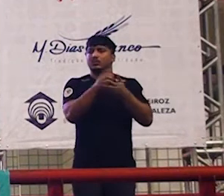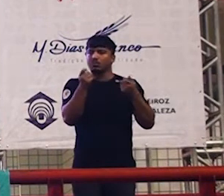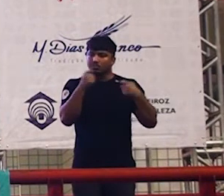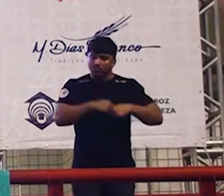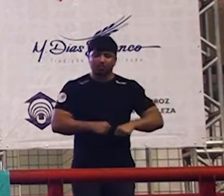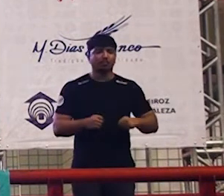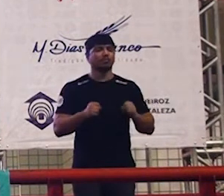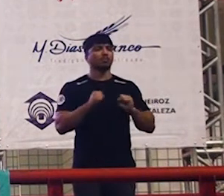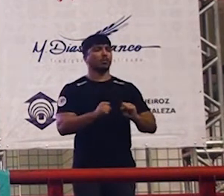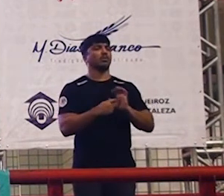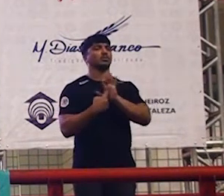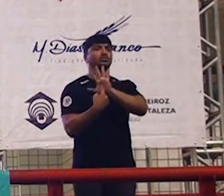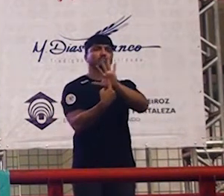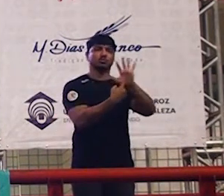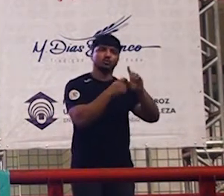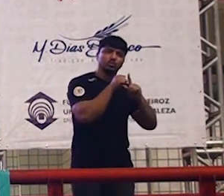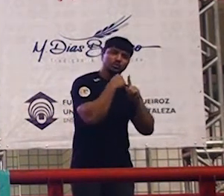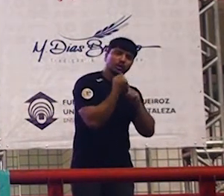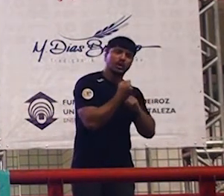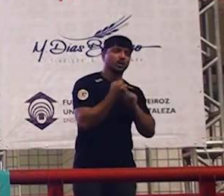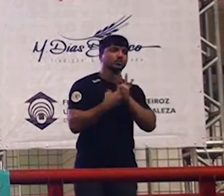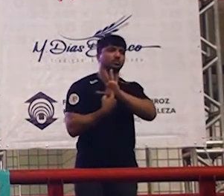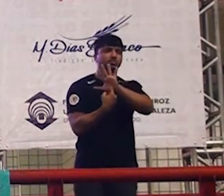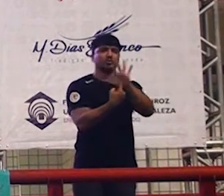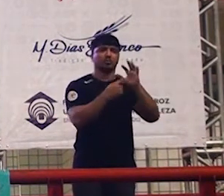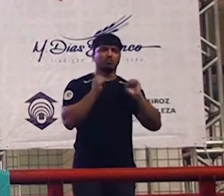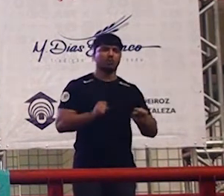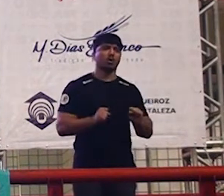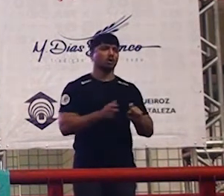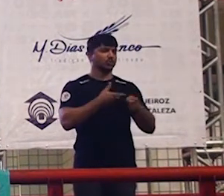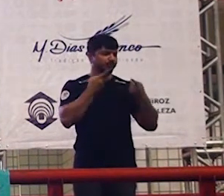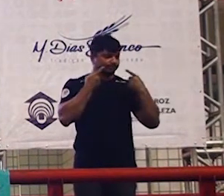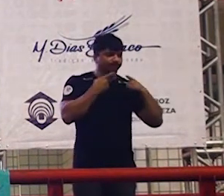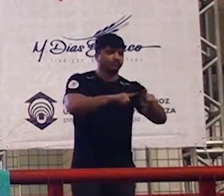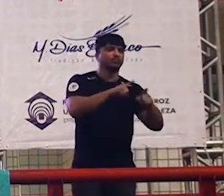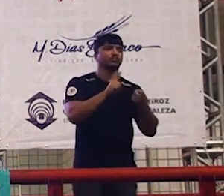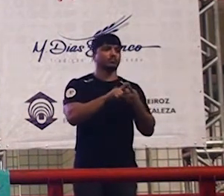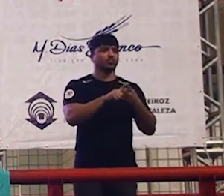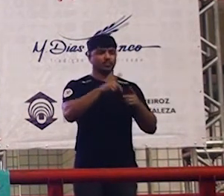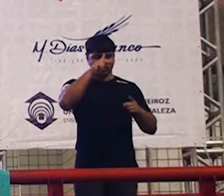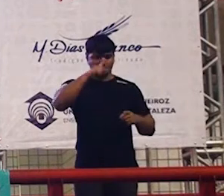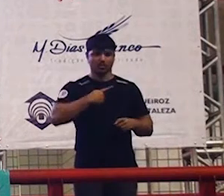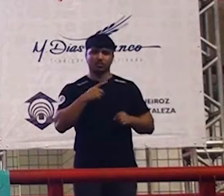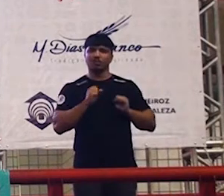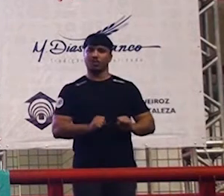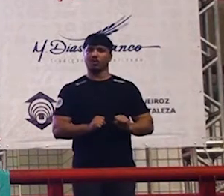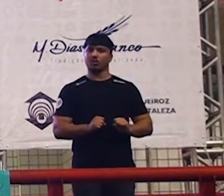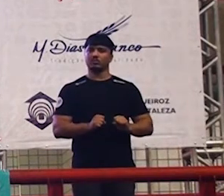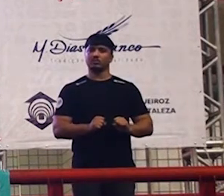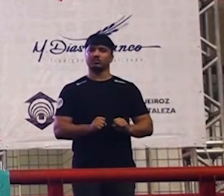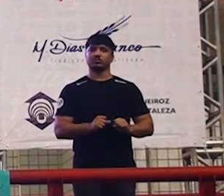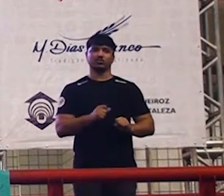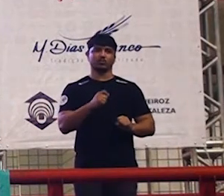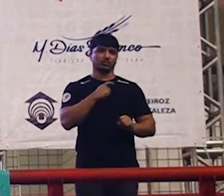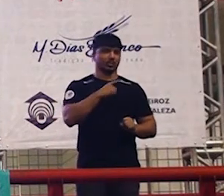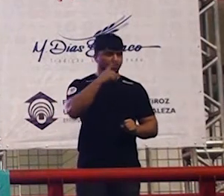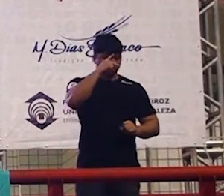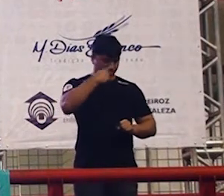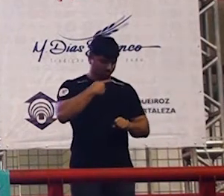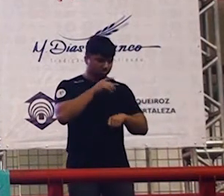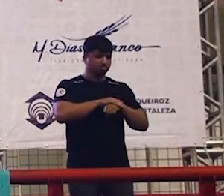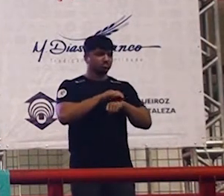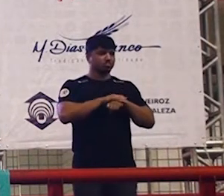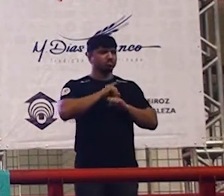sociedade, então ele pode criticar a sociedade, então ele pode criticar inclusive a si mesmo. E ele é completamente autocrítico no